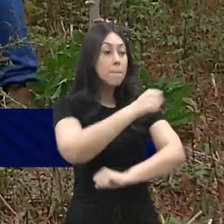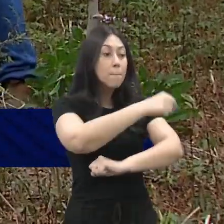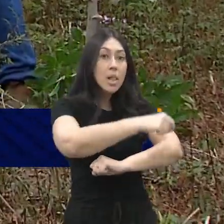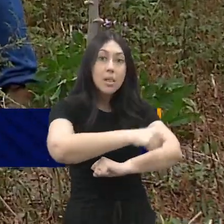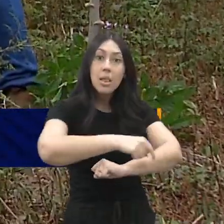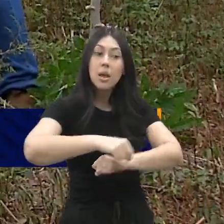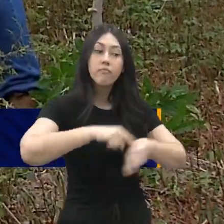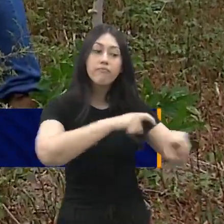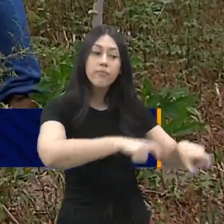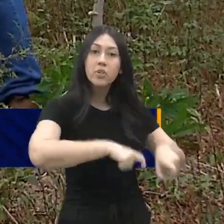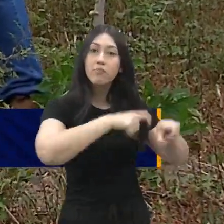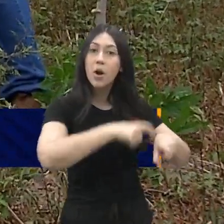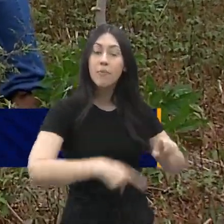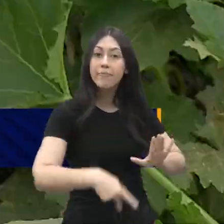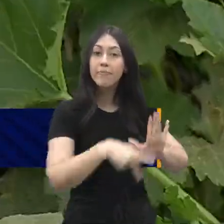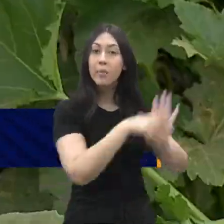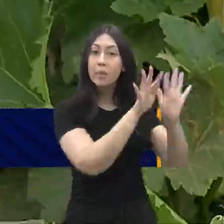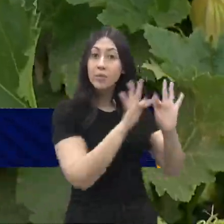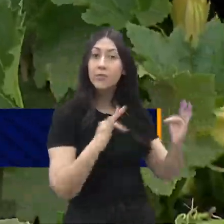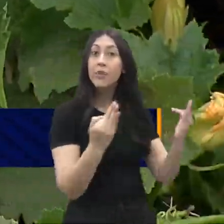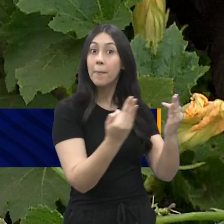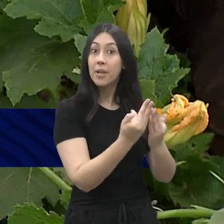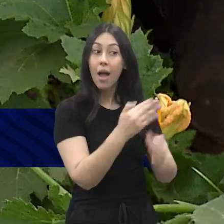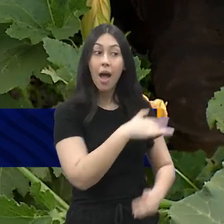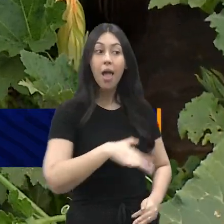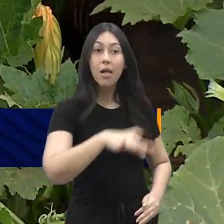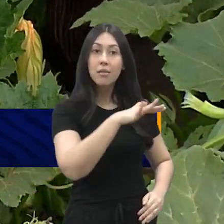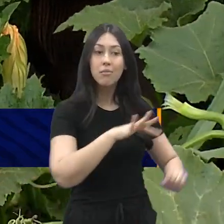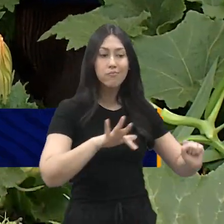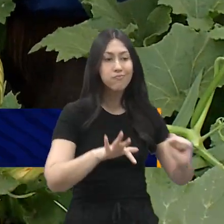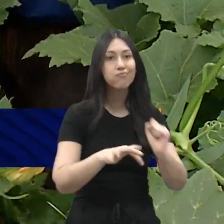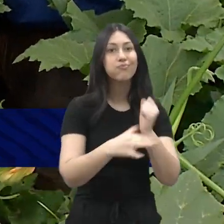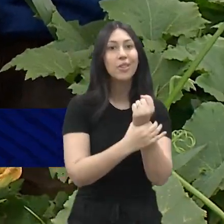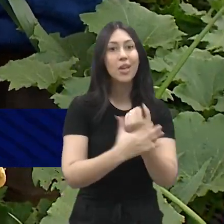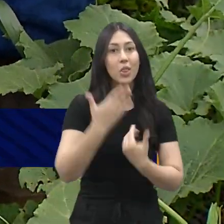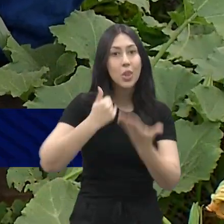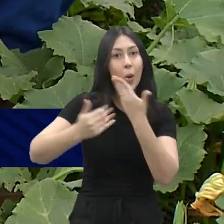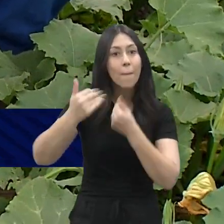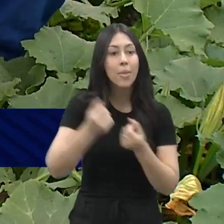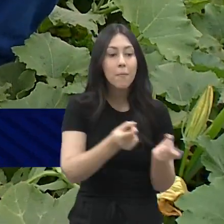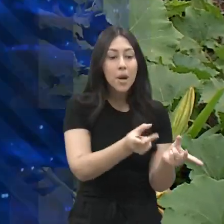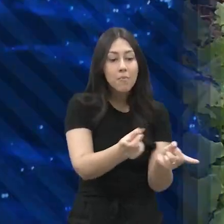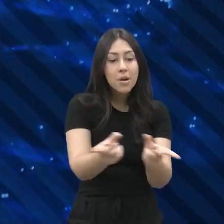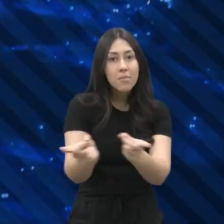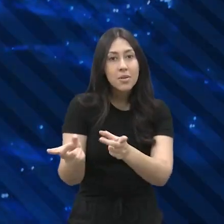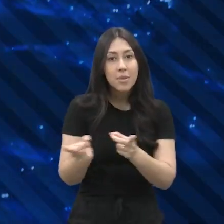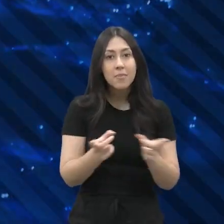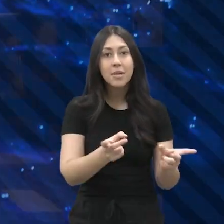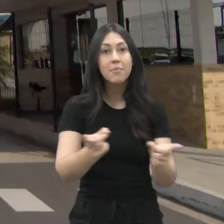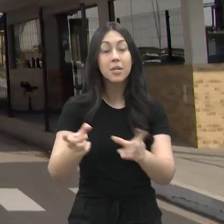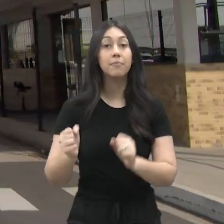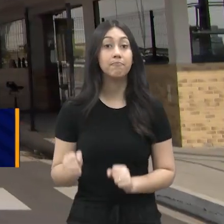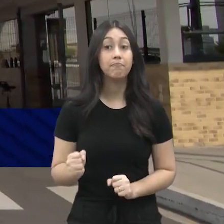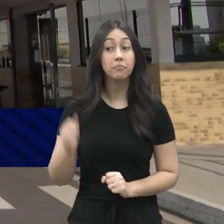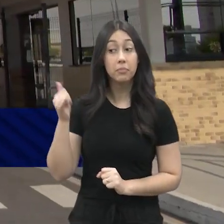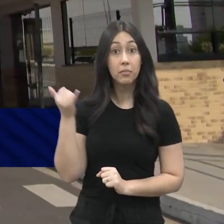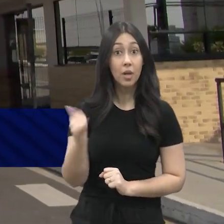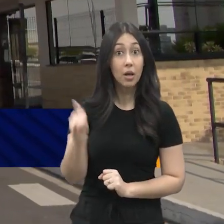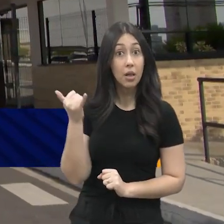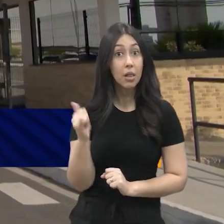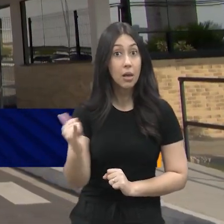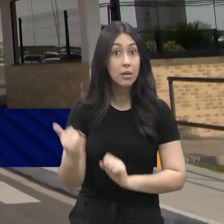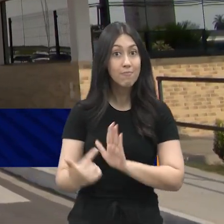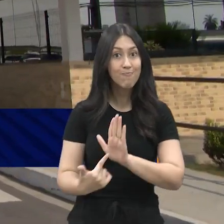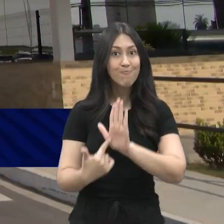familiar. Propriedades garantem a maior parte dos alimentos que abastece o mercado interno. Setor elétrico no